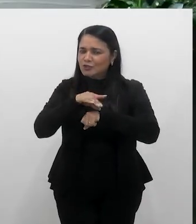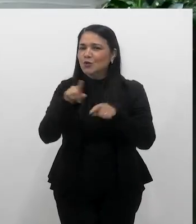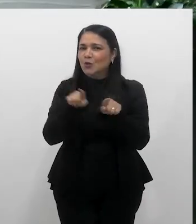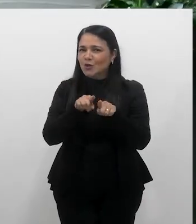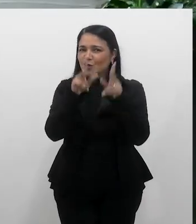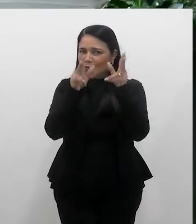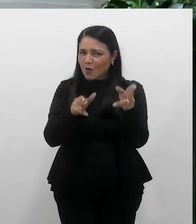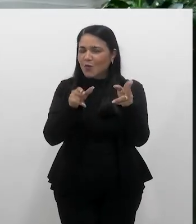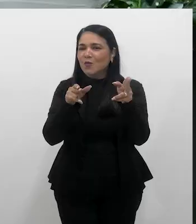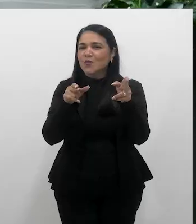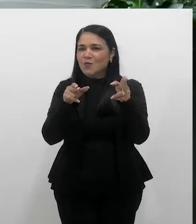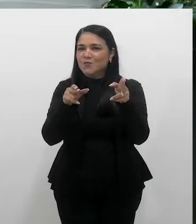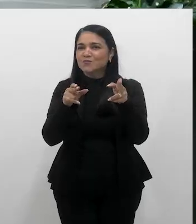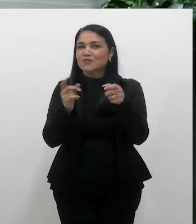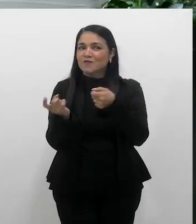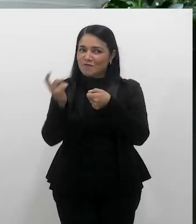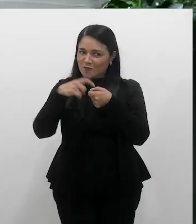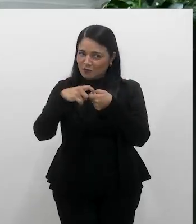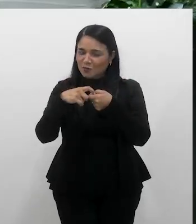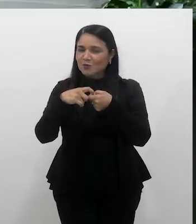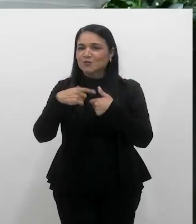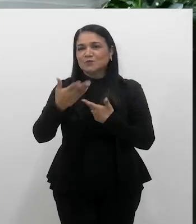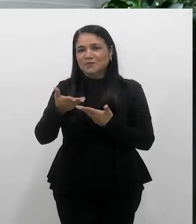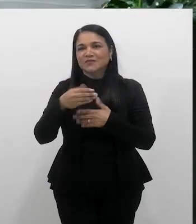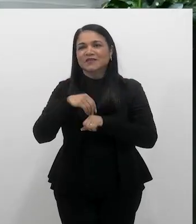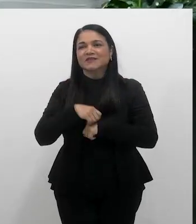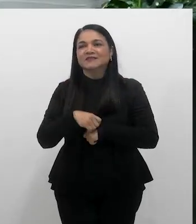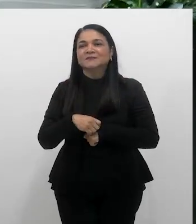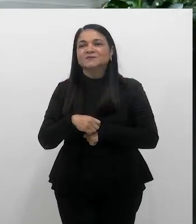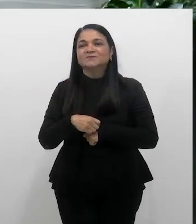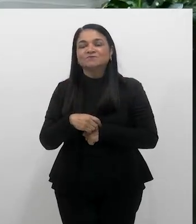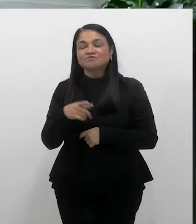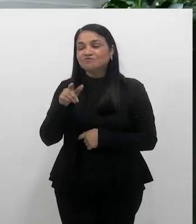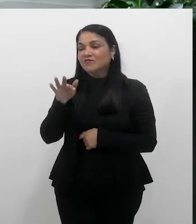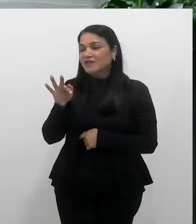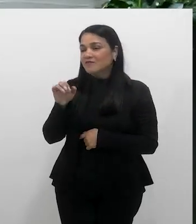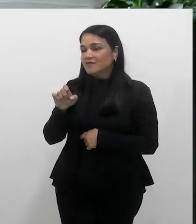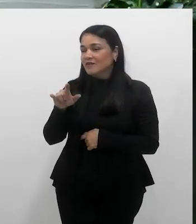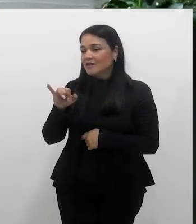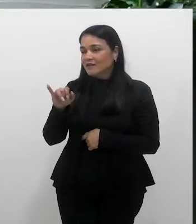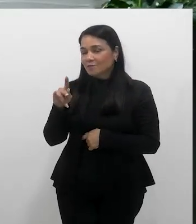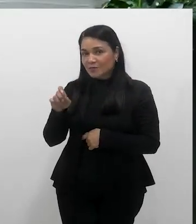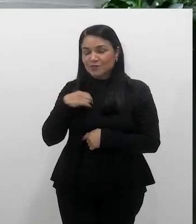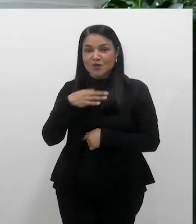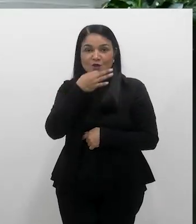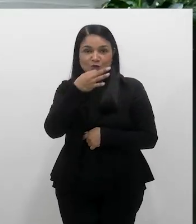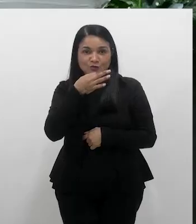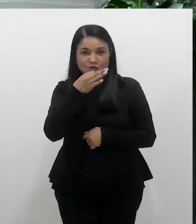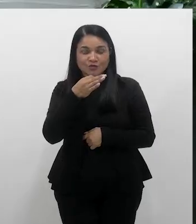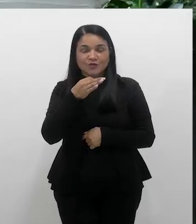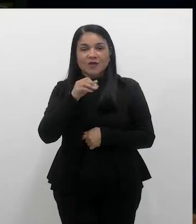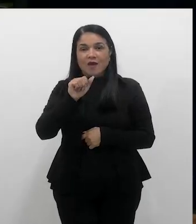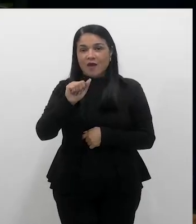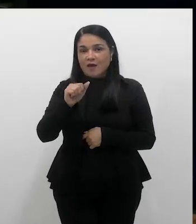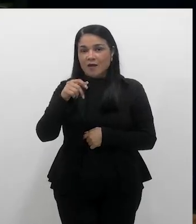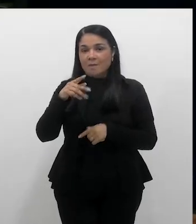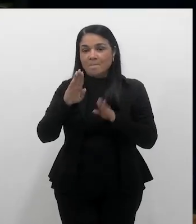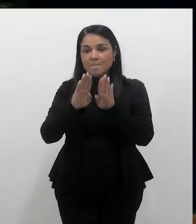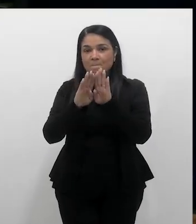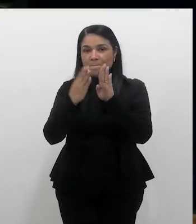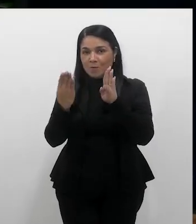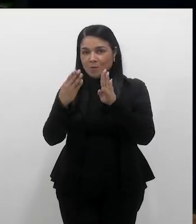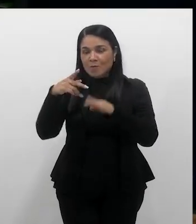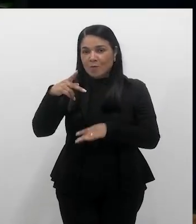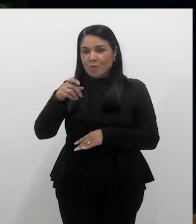essa indicação por aqui também. De tão bom que já voltou. Ótimo. Felipe. Olha, eu sugiro A Porta, da